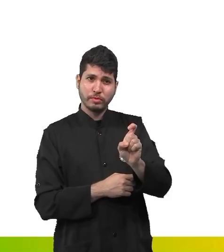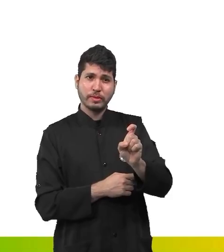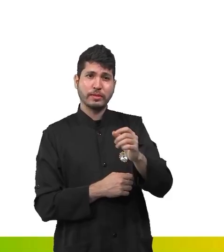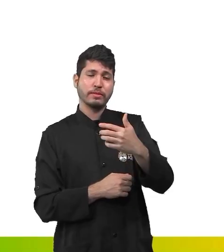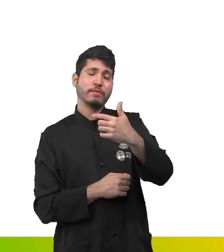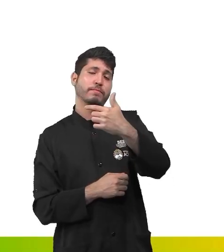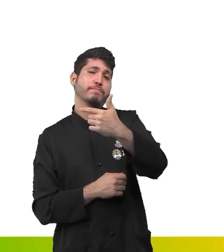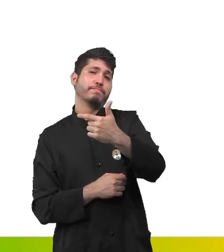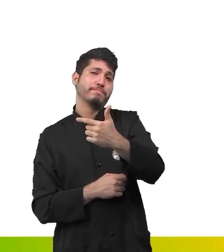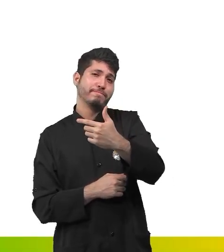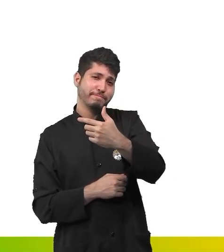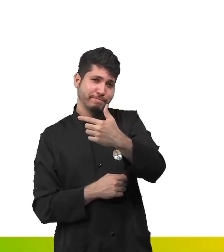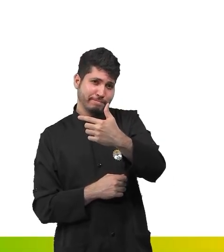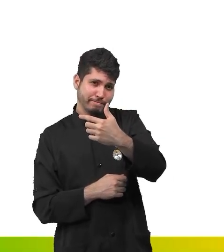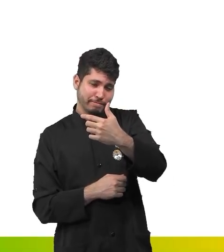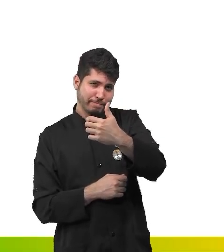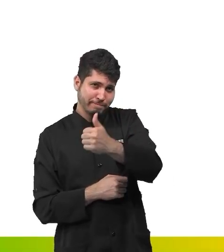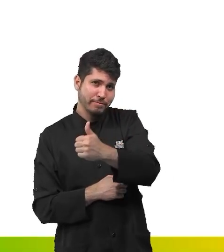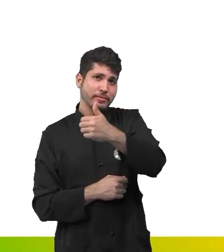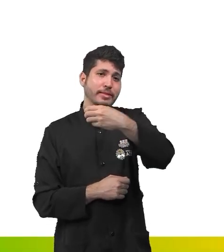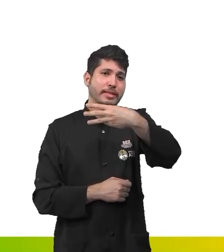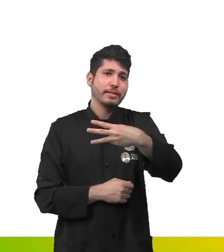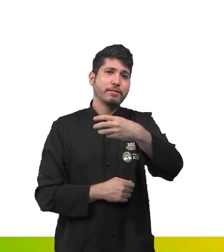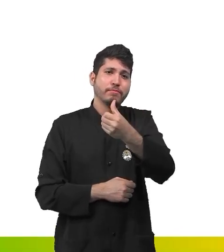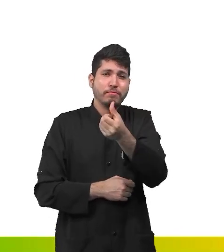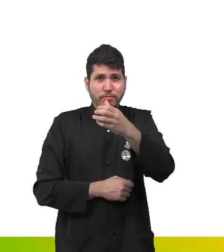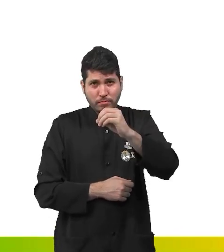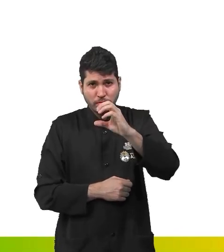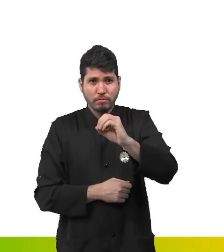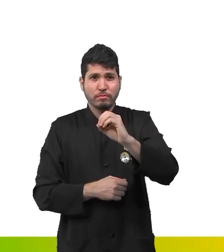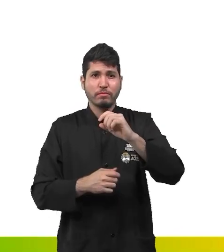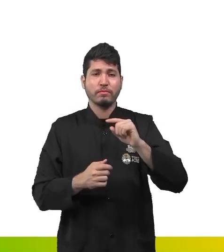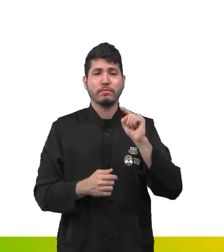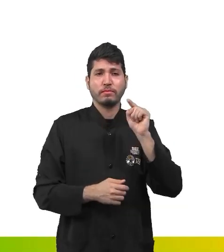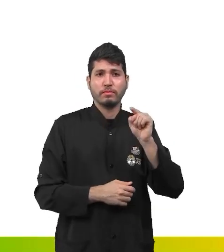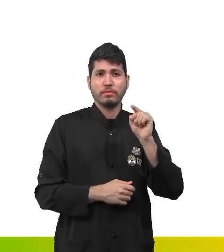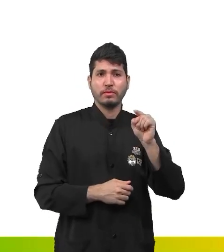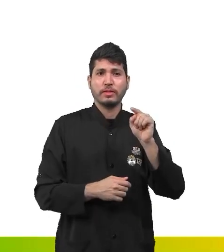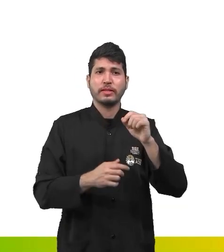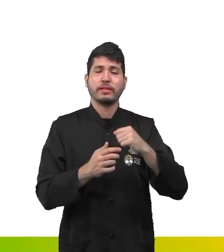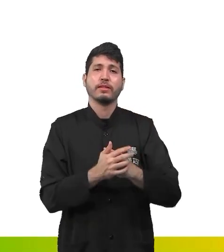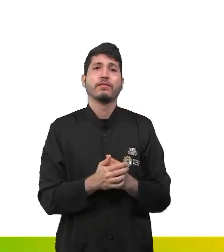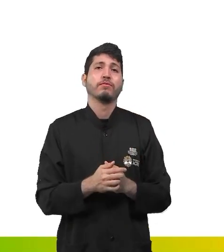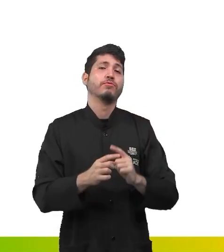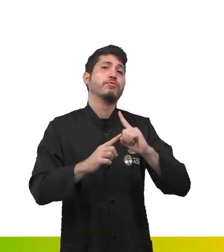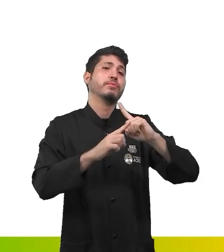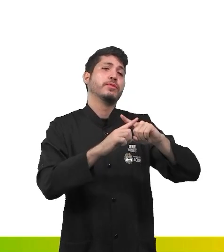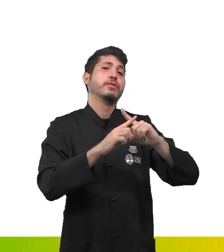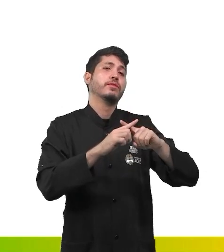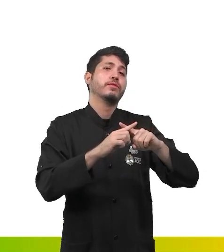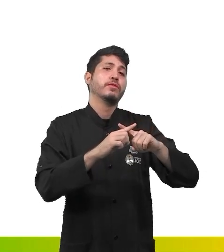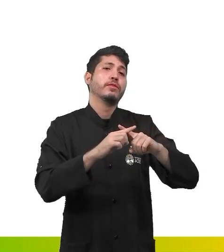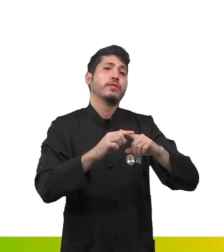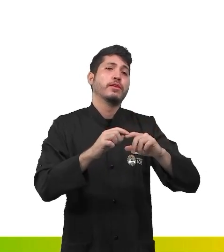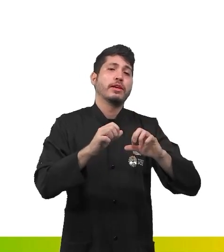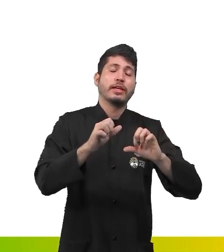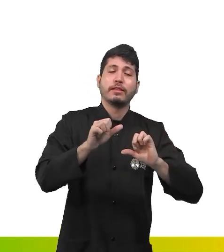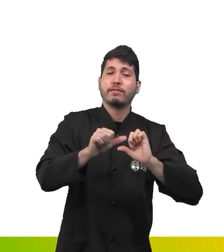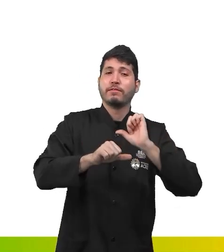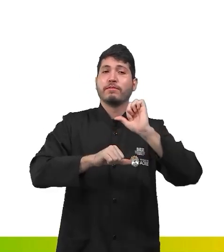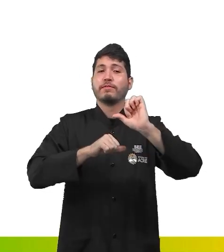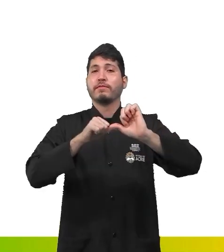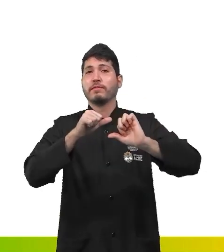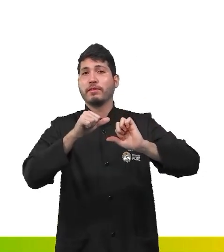13.600. Esse 32 está multiplicando o x, ele vai passar